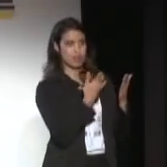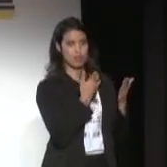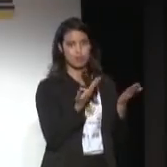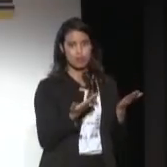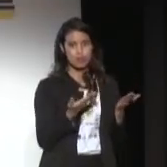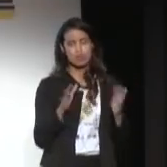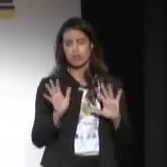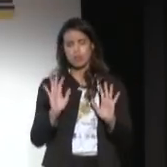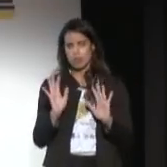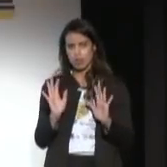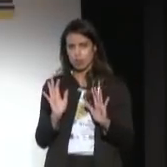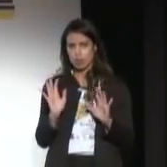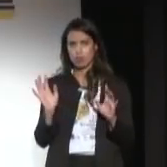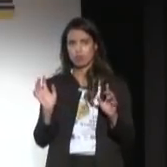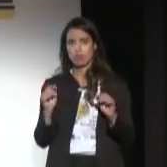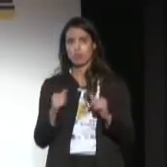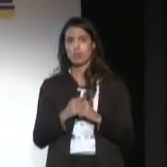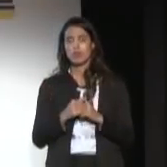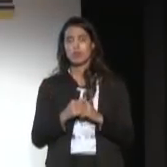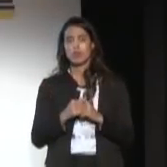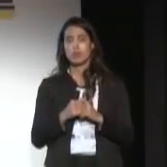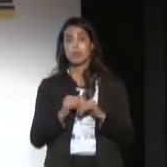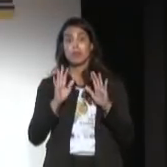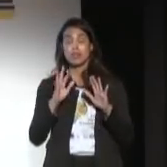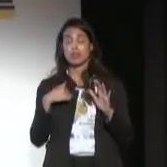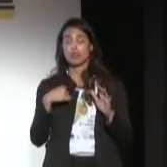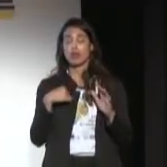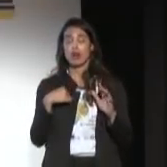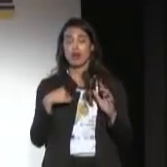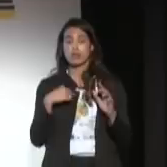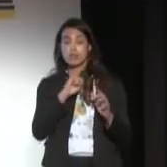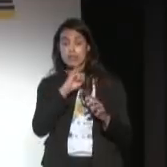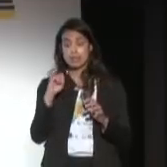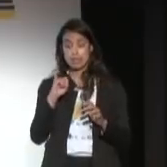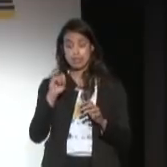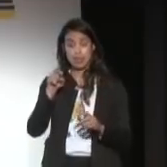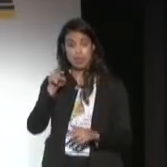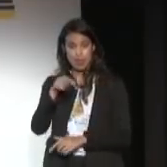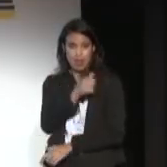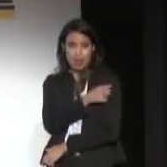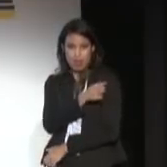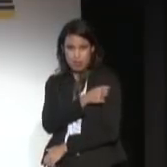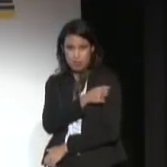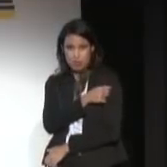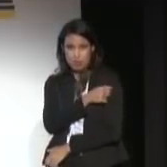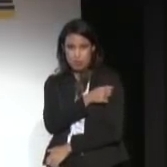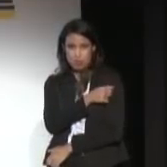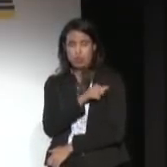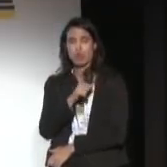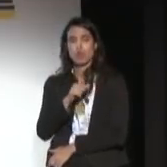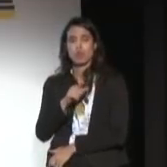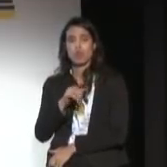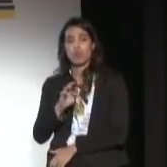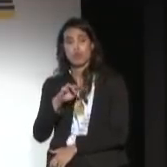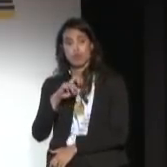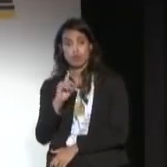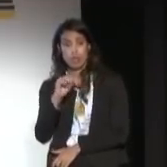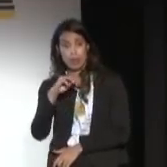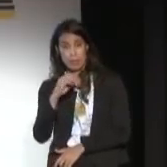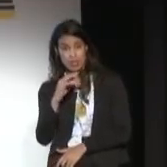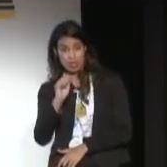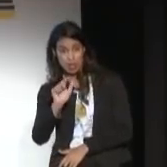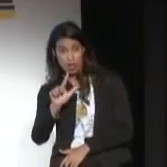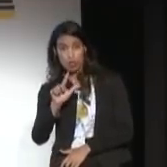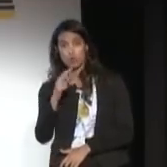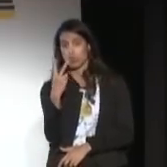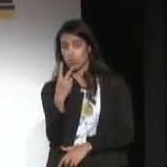não vai conseguir sustentar muito bem por muito tempo. Mas estou dizendo que, se os alunos de Fundamental 2 e Fundamental 1, que é a minha área de